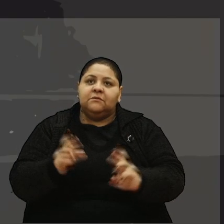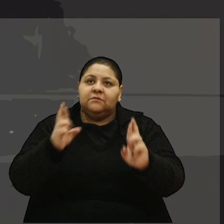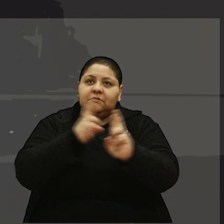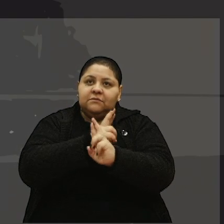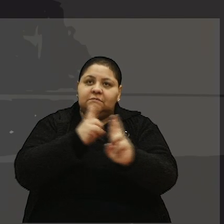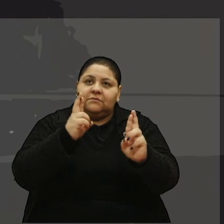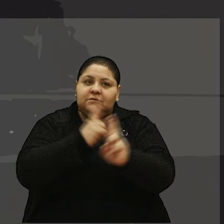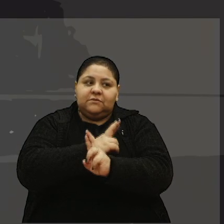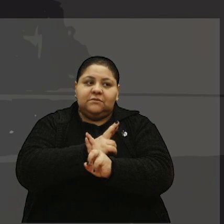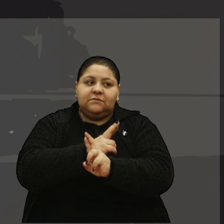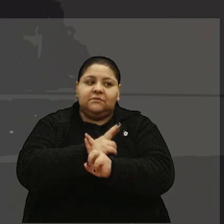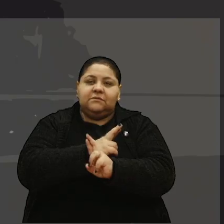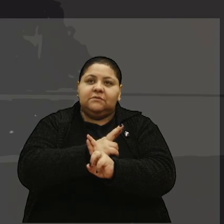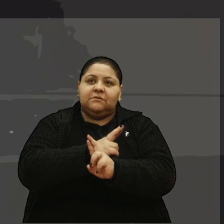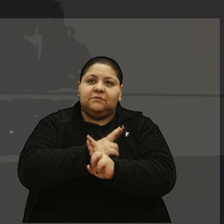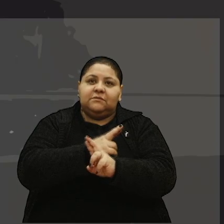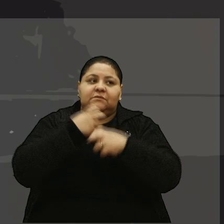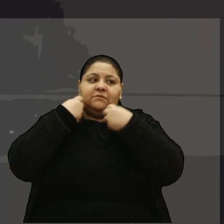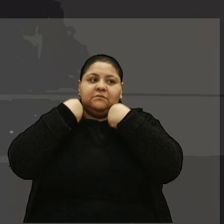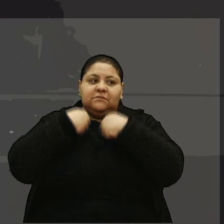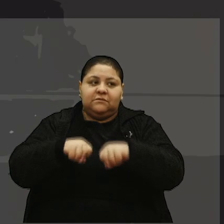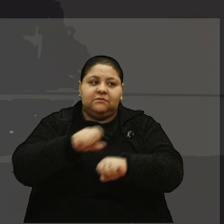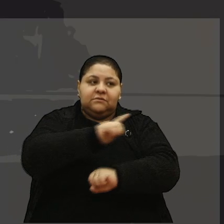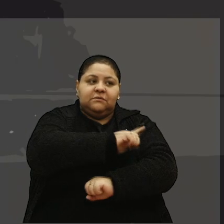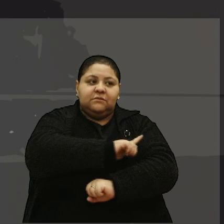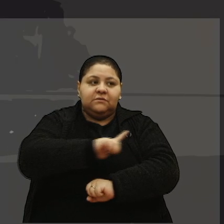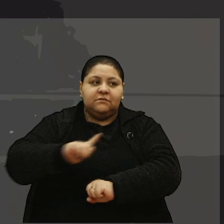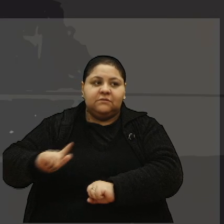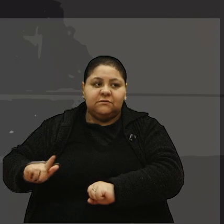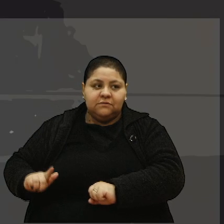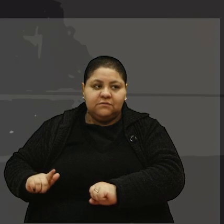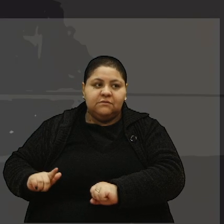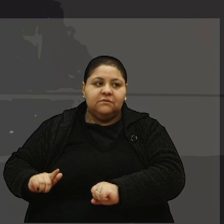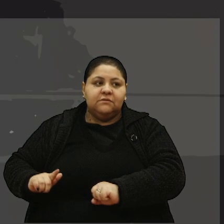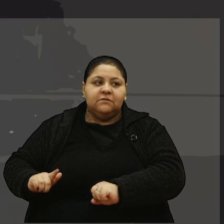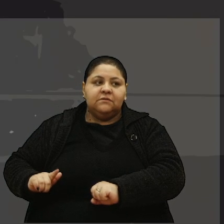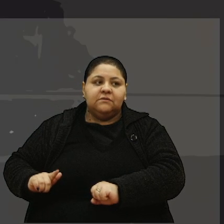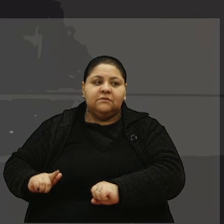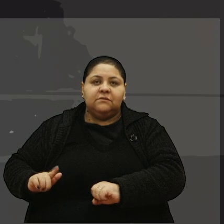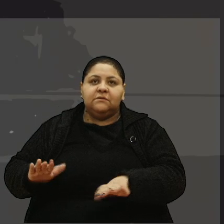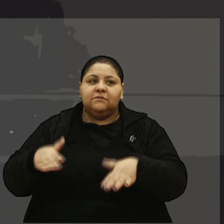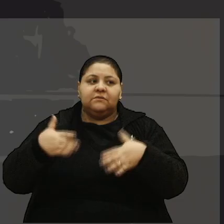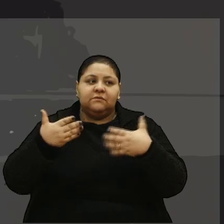Relacionamento com a Secretaria do Governo. Muitas questões